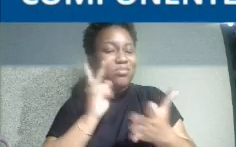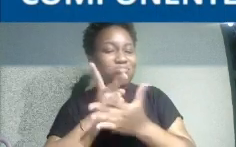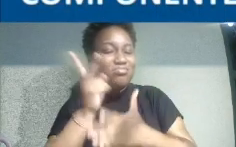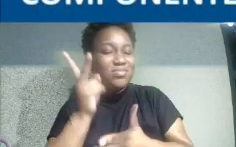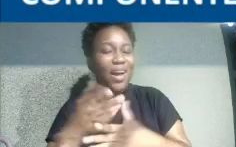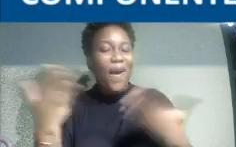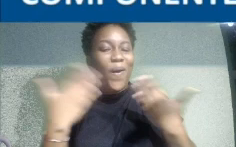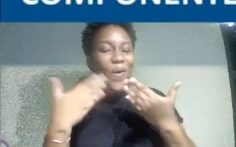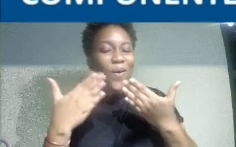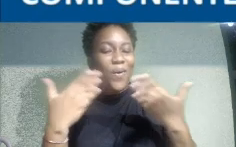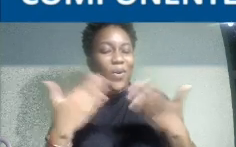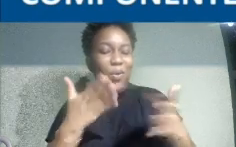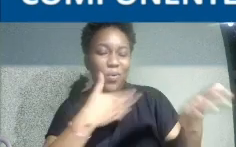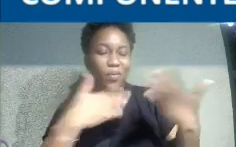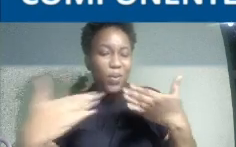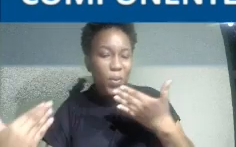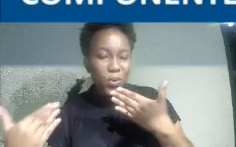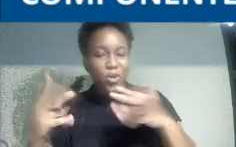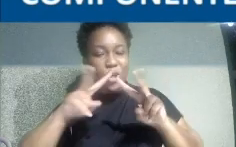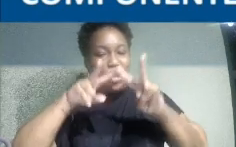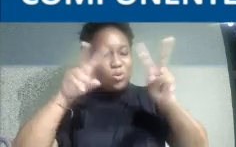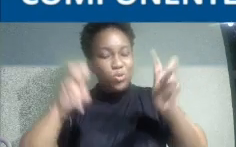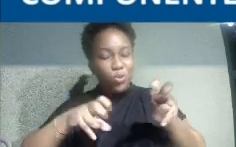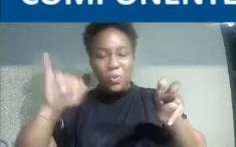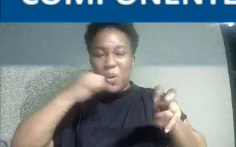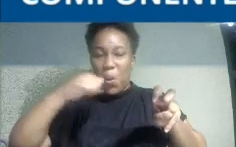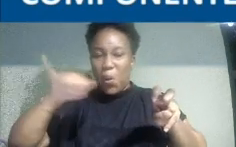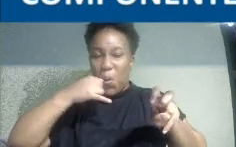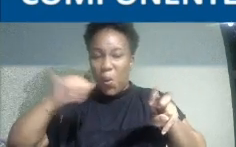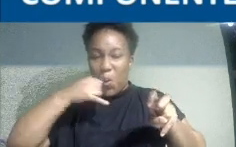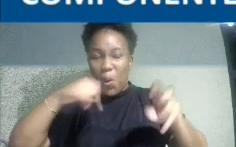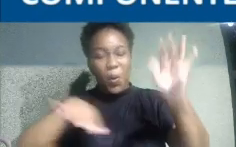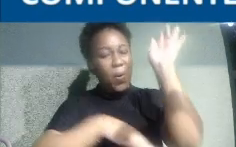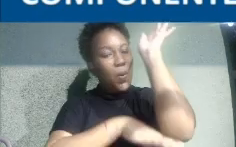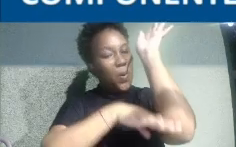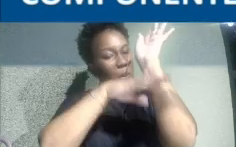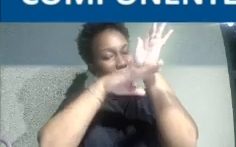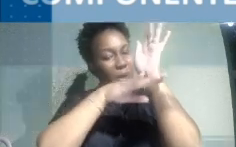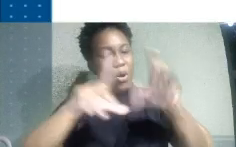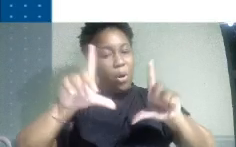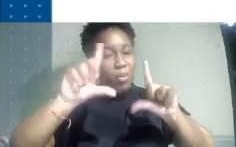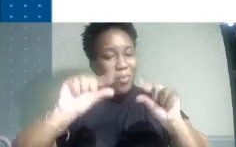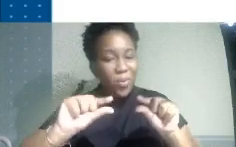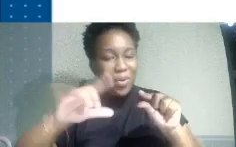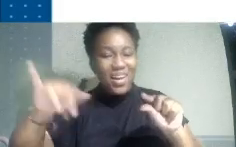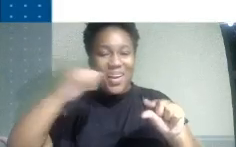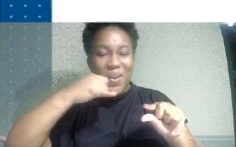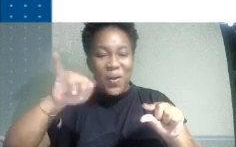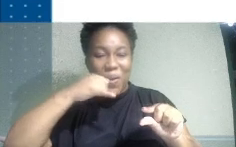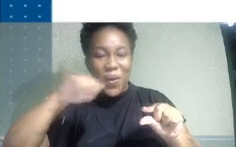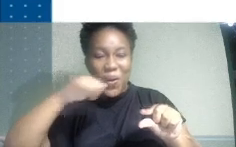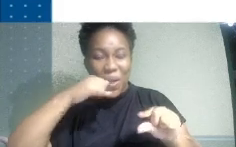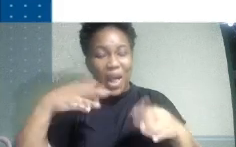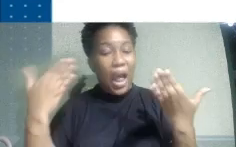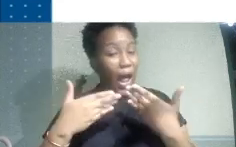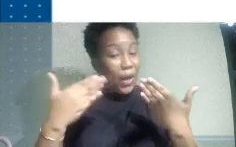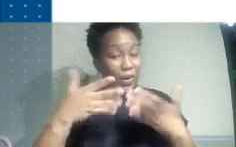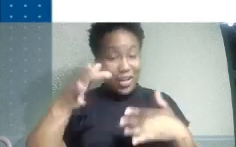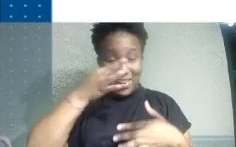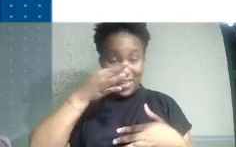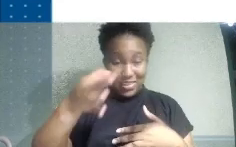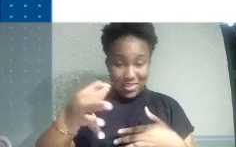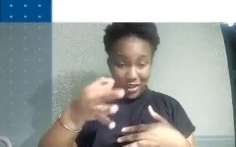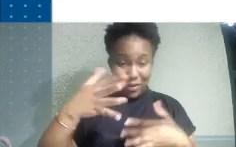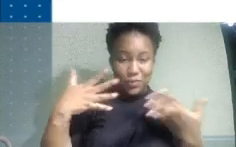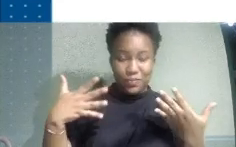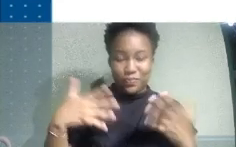agora um pouquinho sobre componentes das instalações prediais elétricas em baixa tensão. Dá uma olhadinha aqui, ó.